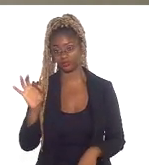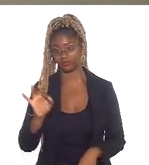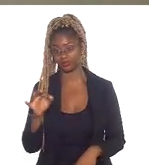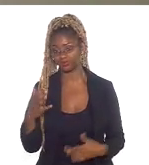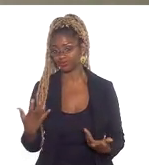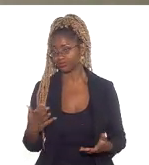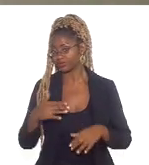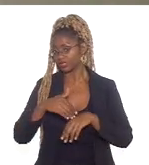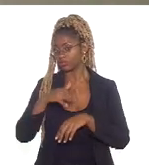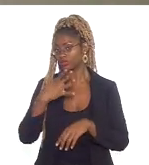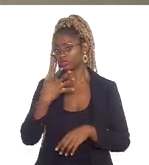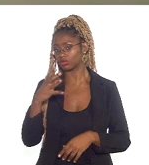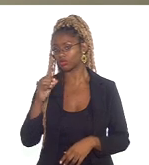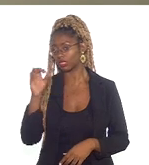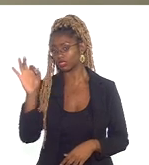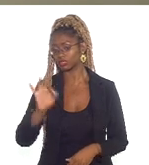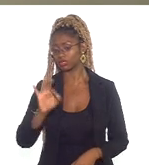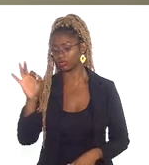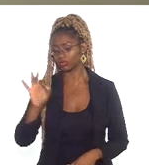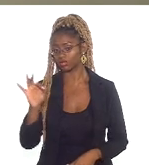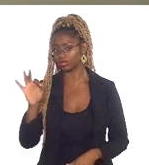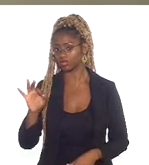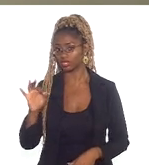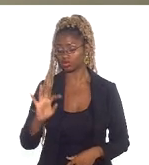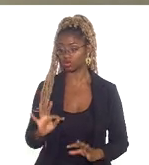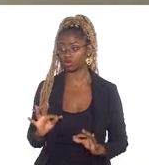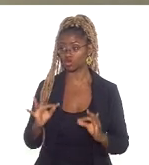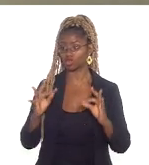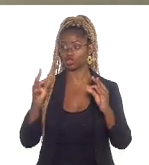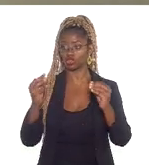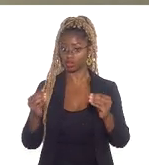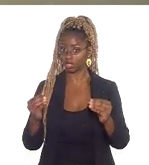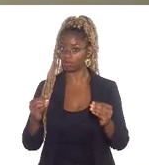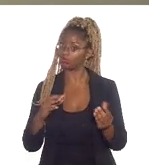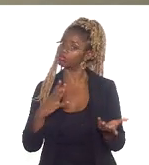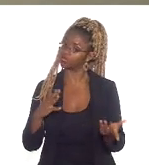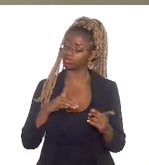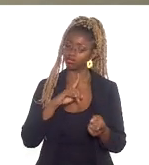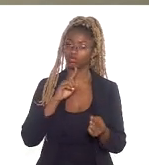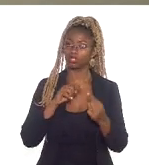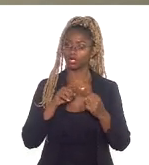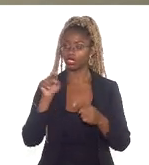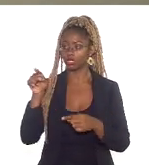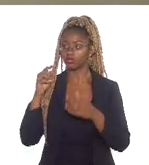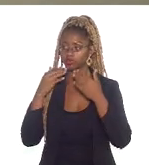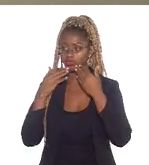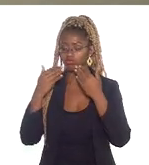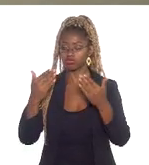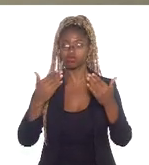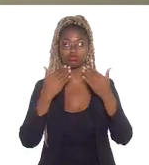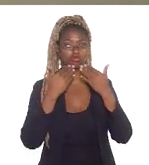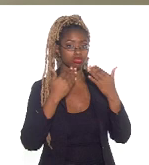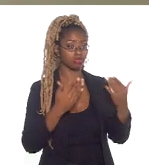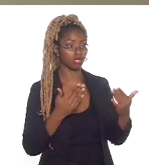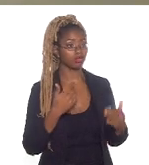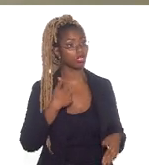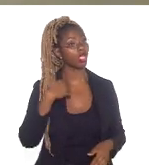de 40% do montante, conforme a sua exposição, eu